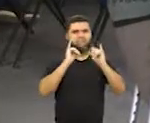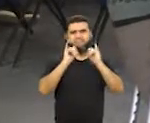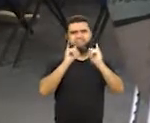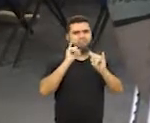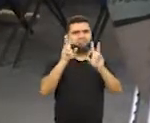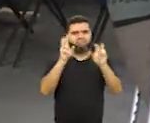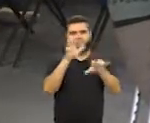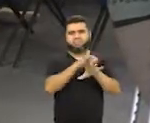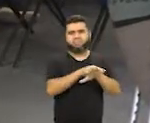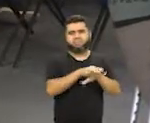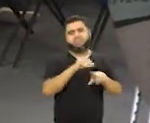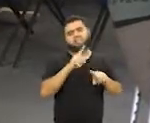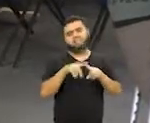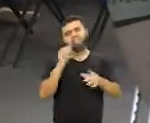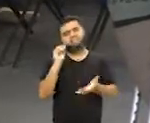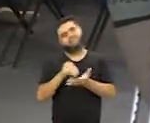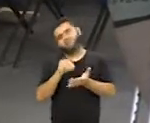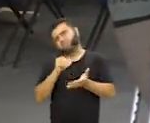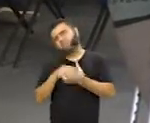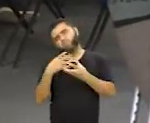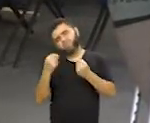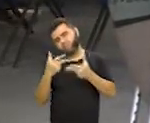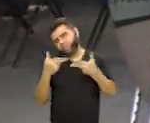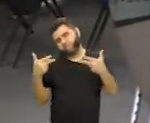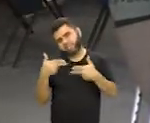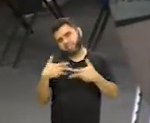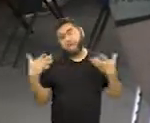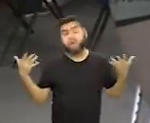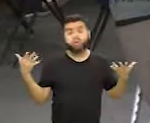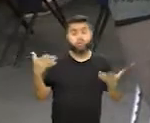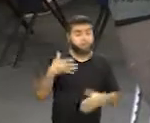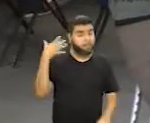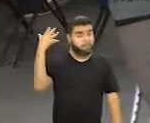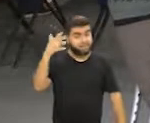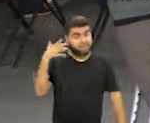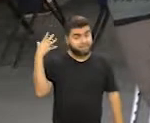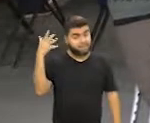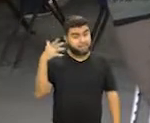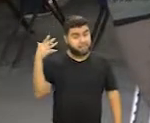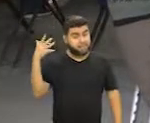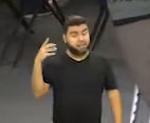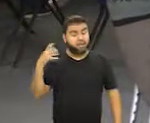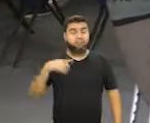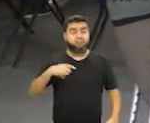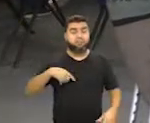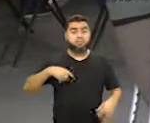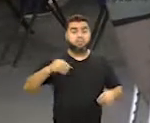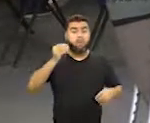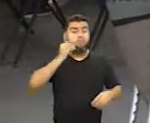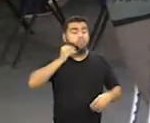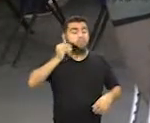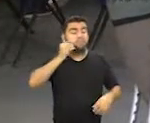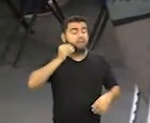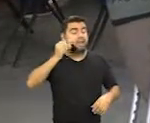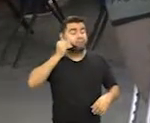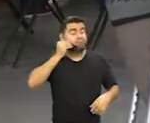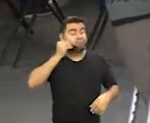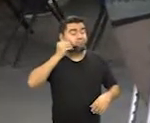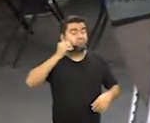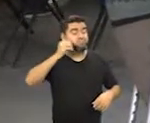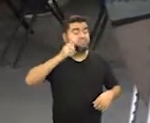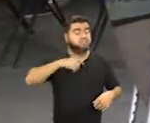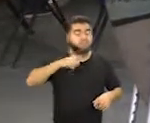fazer. E esse seminário hoje veio, assim, abrir grandes portas, grandes possibilidades, da gente